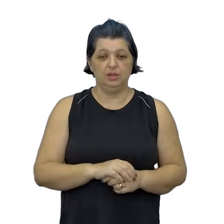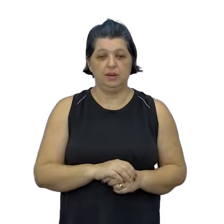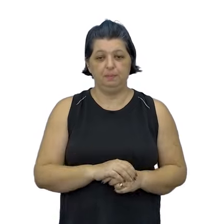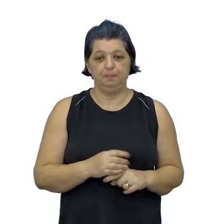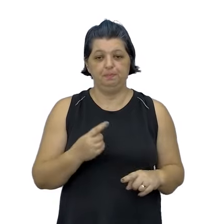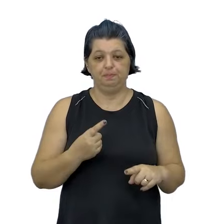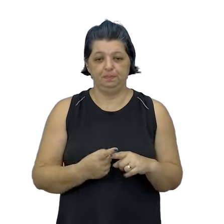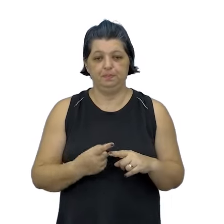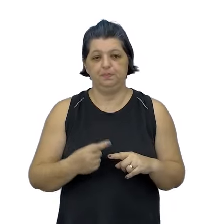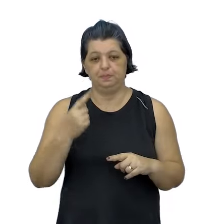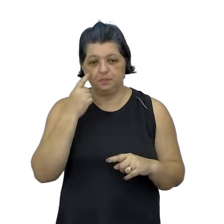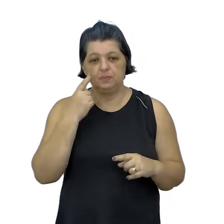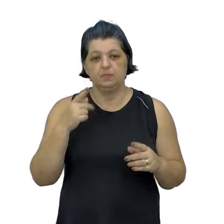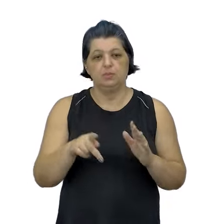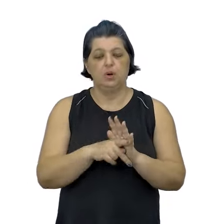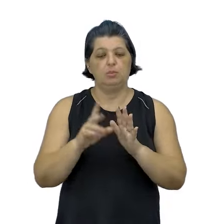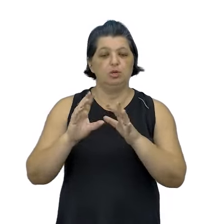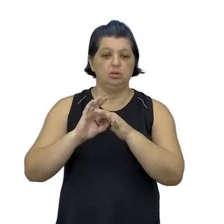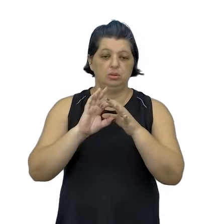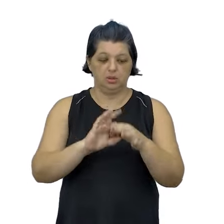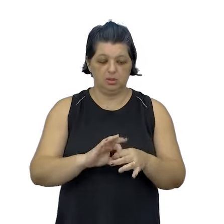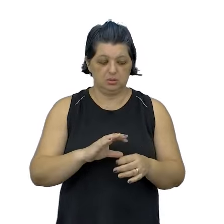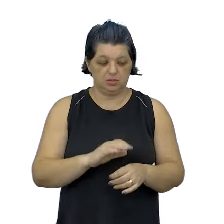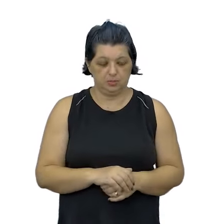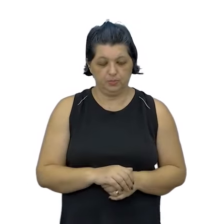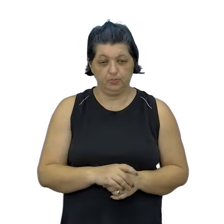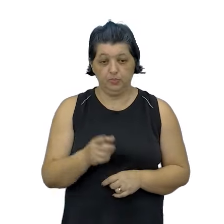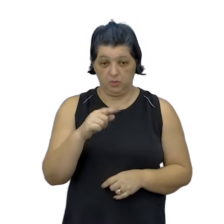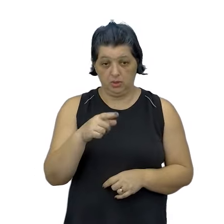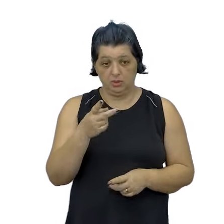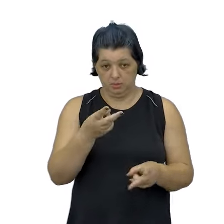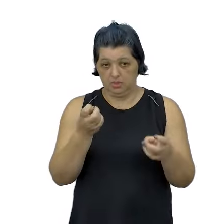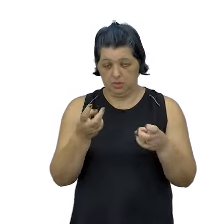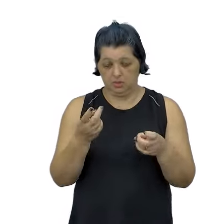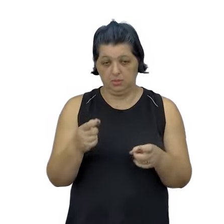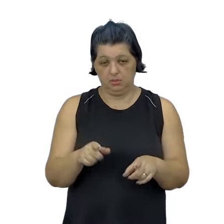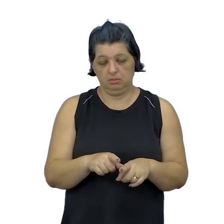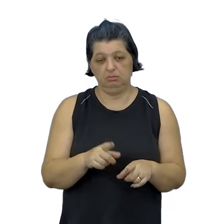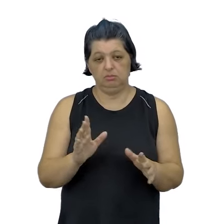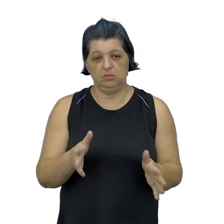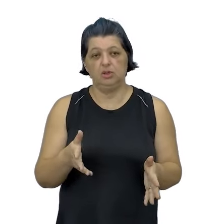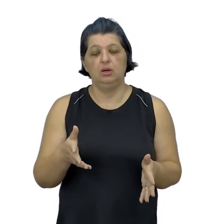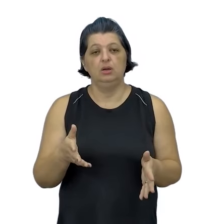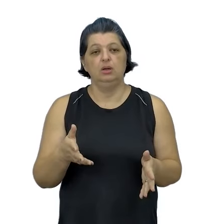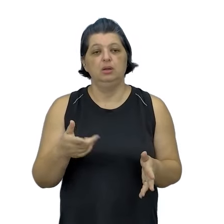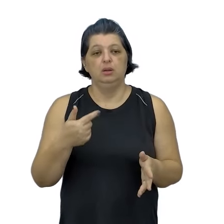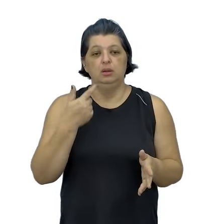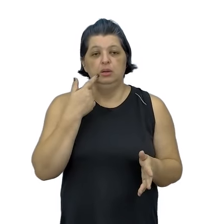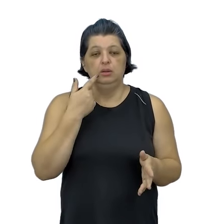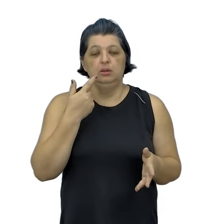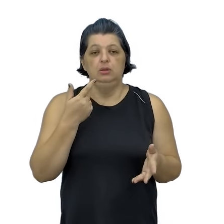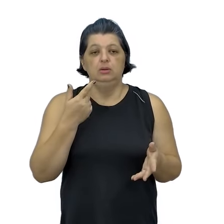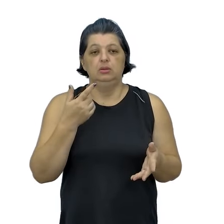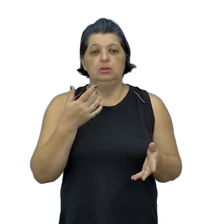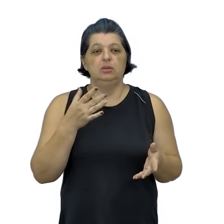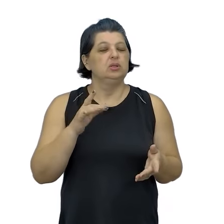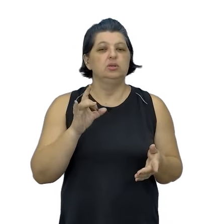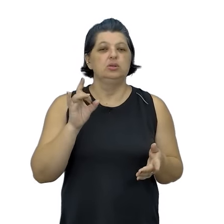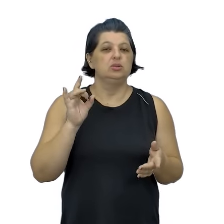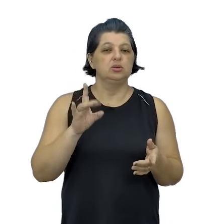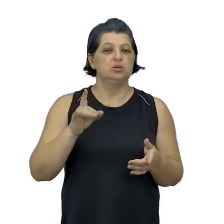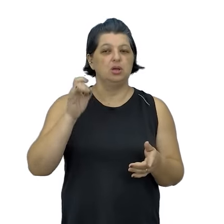nossos estudantes nesse contexto. Então, como vocês podem ver, né, é aquilo que eu falei, envolve além do que os olhos